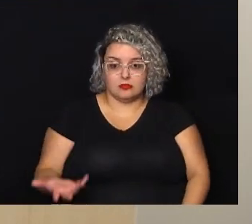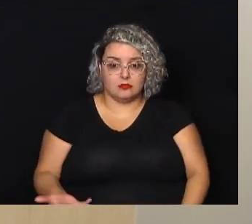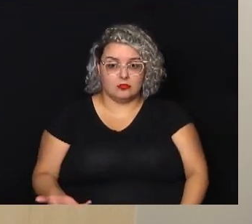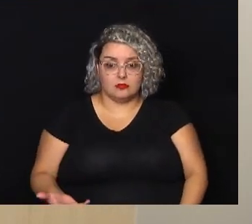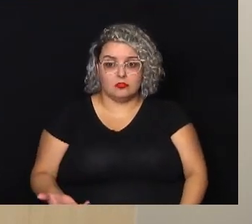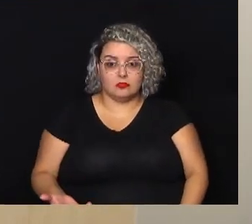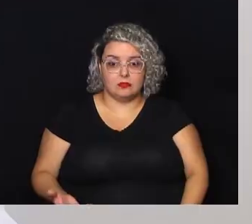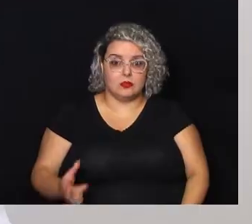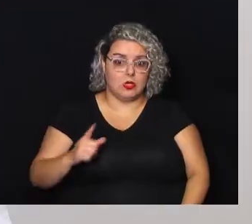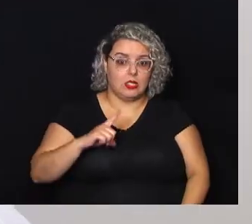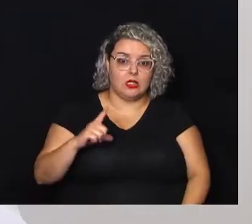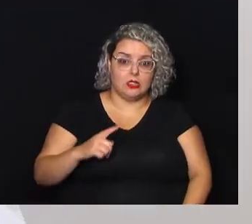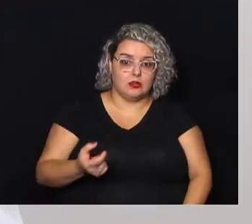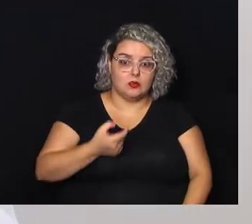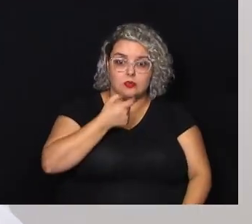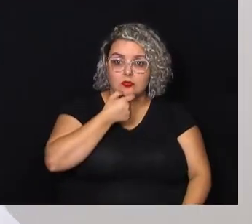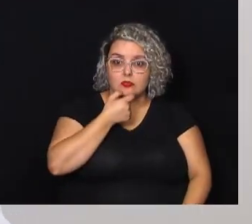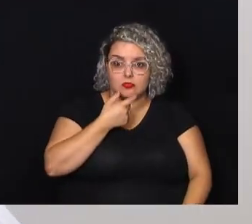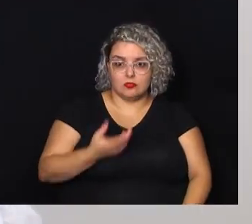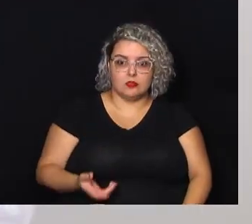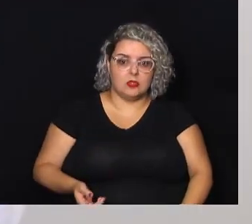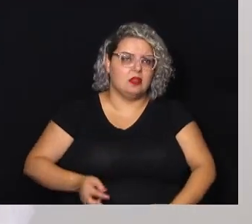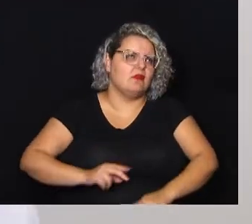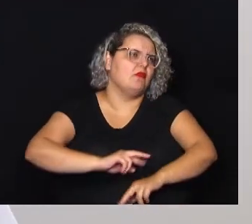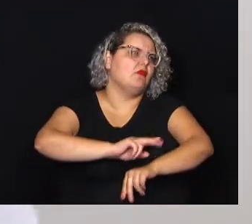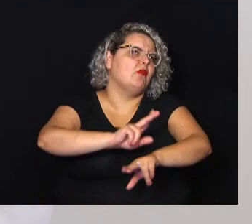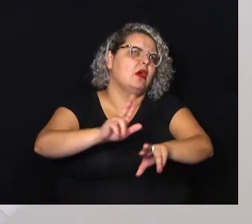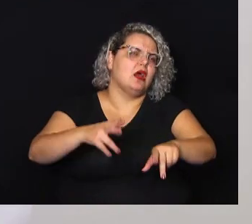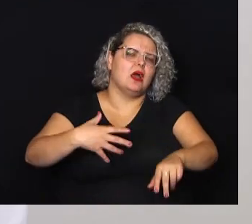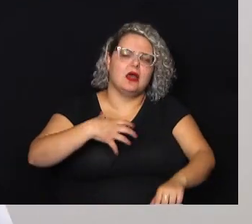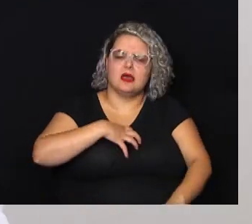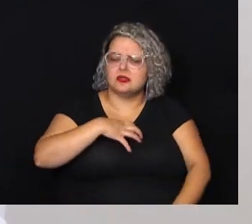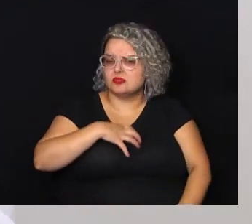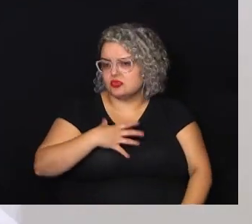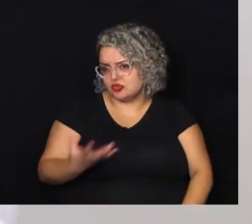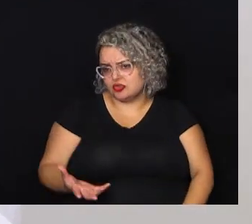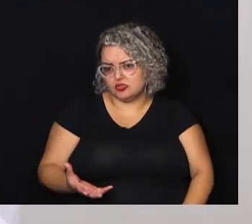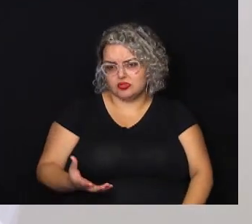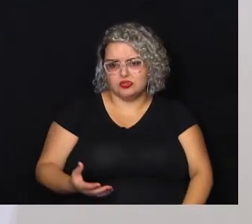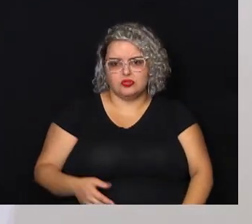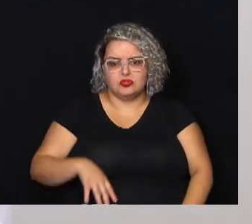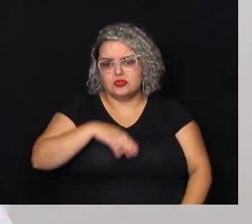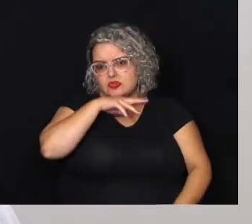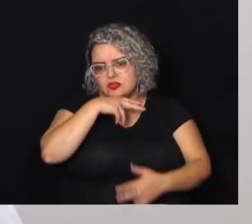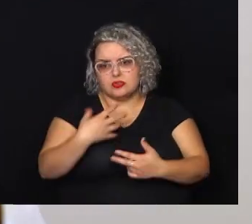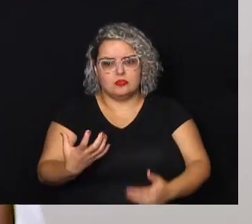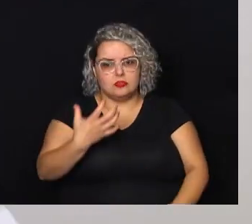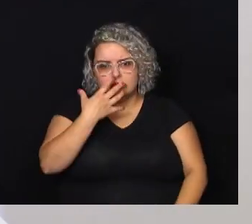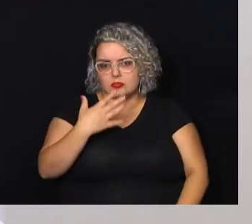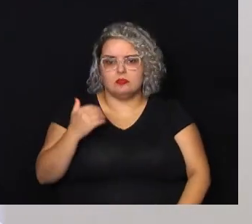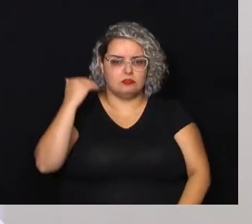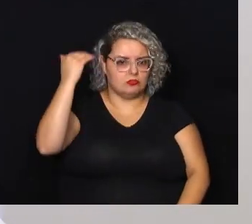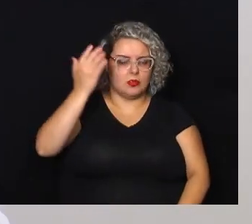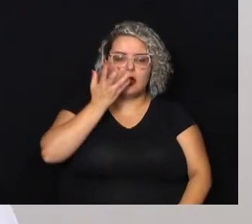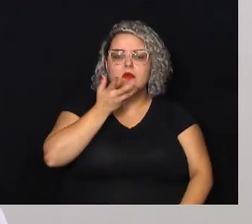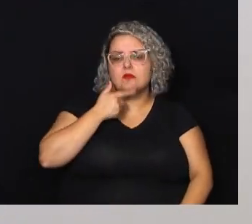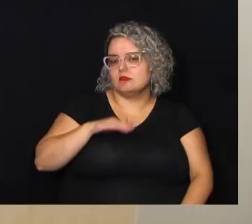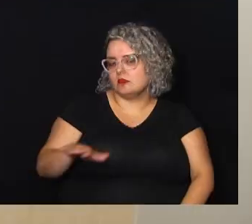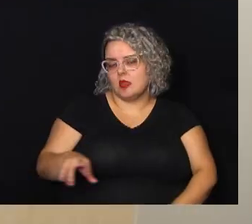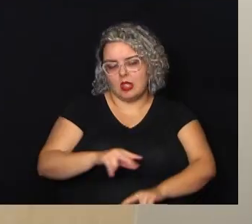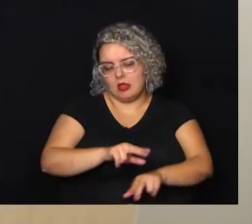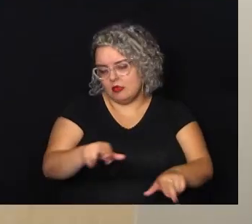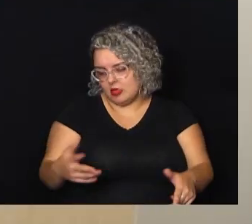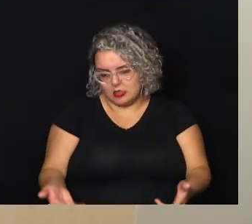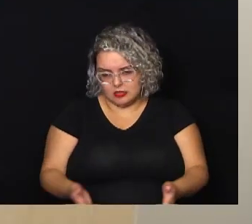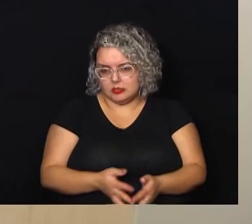quero ter biscoitos, tem uma infinidade de formatos de bichinho, cachorro, para criança, para